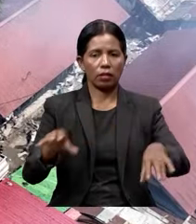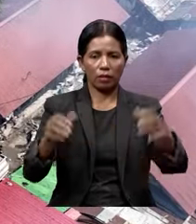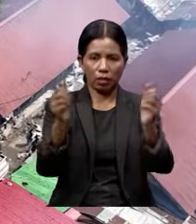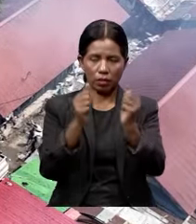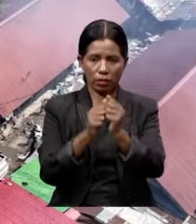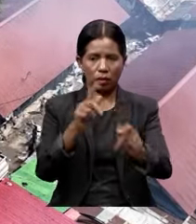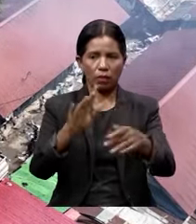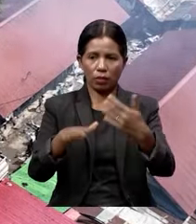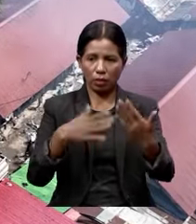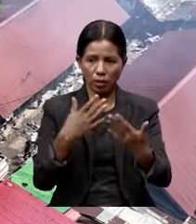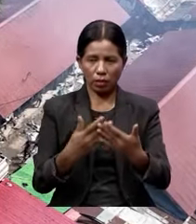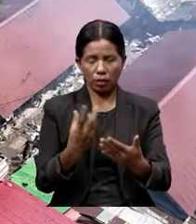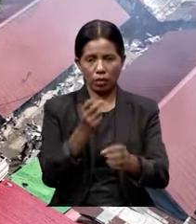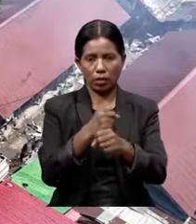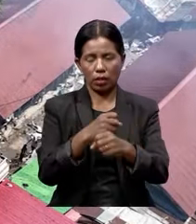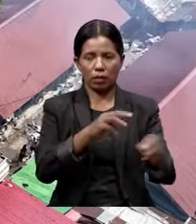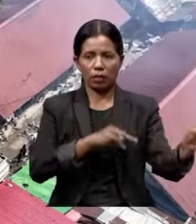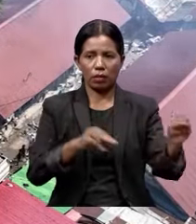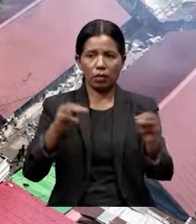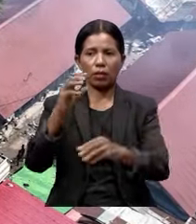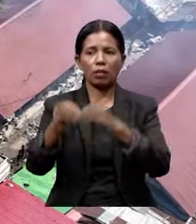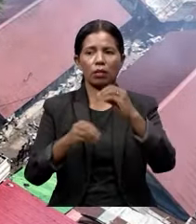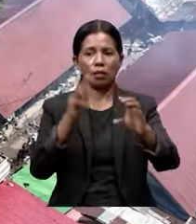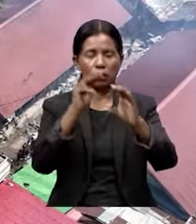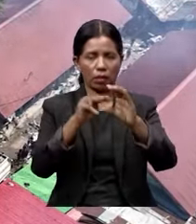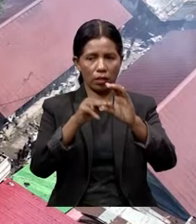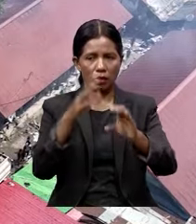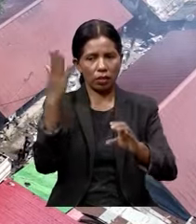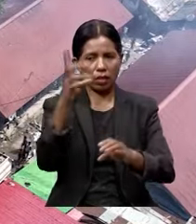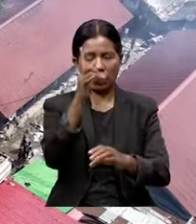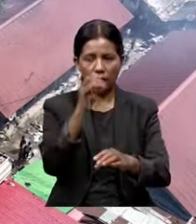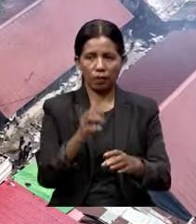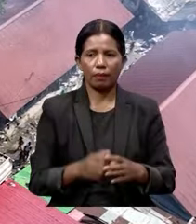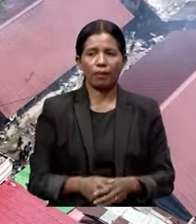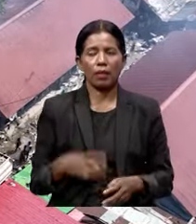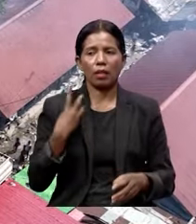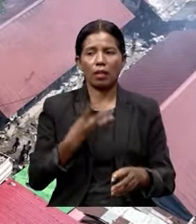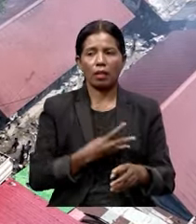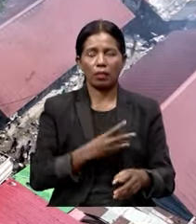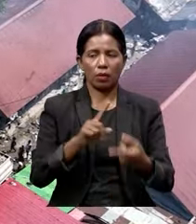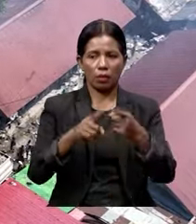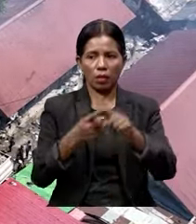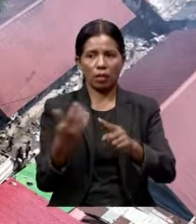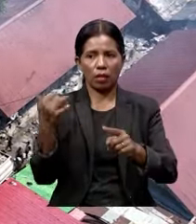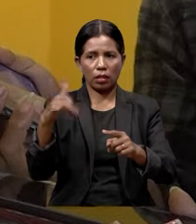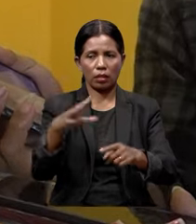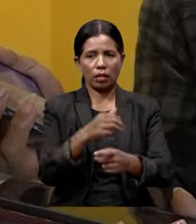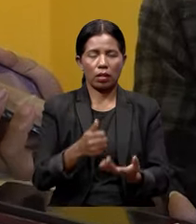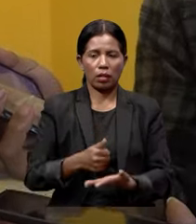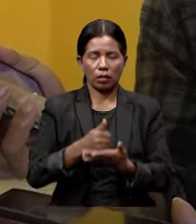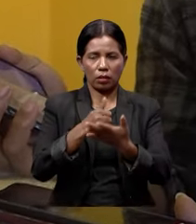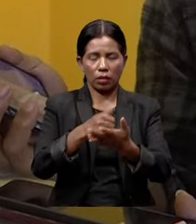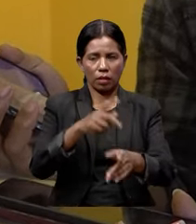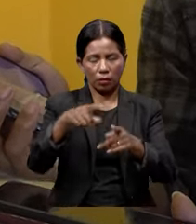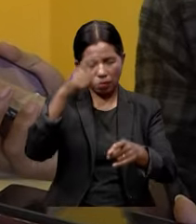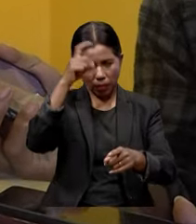com a entidade Sira ou de halo mudança com o mercado e a capital dele. A mim, o colega Sira, até que apoio também a Tenex de Lara, a